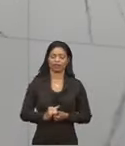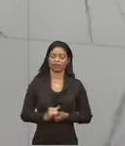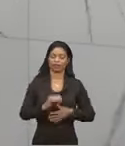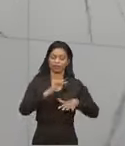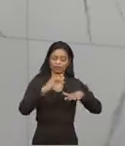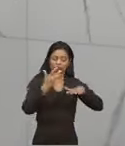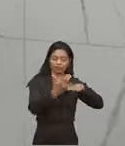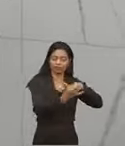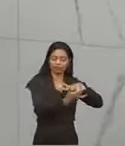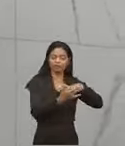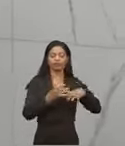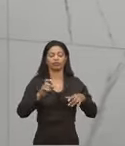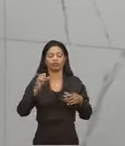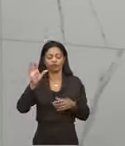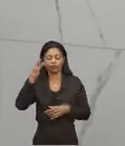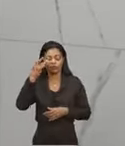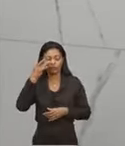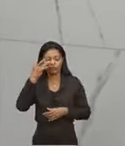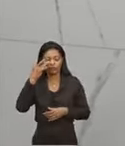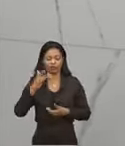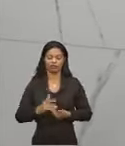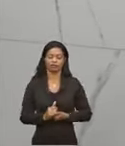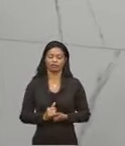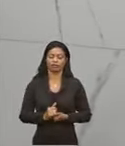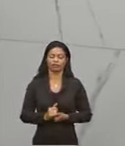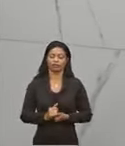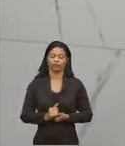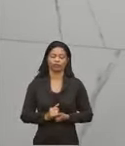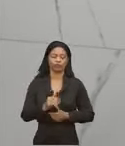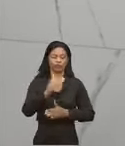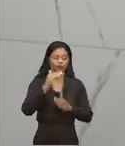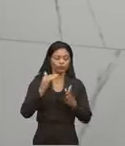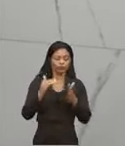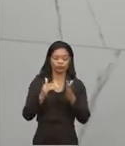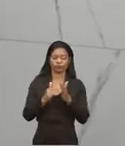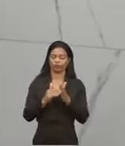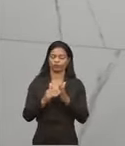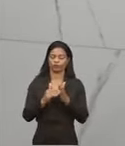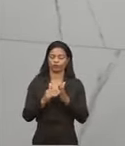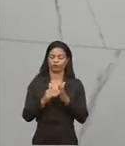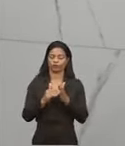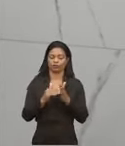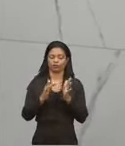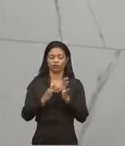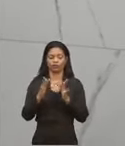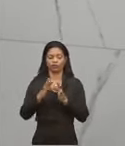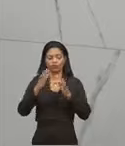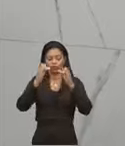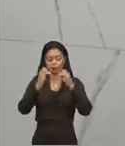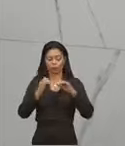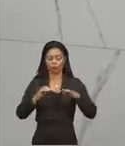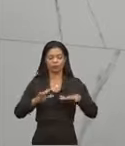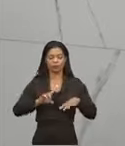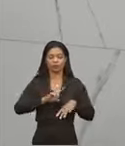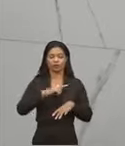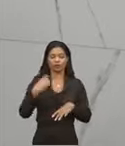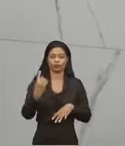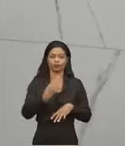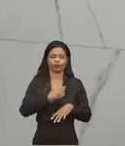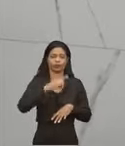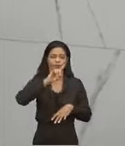senhores, imprensa presente, Jesus abençoe nosso dia, meu nobre bispo